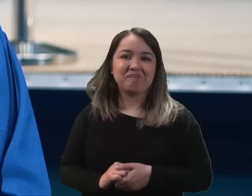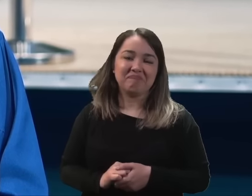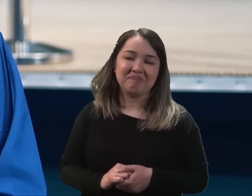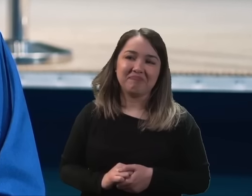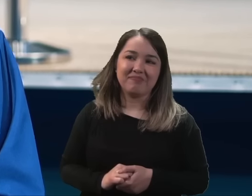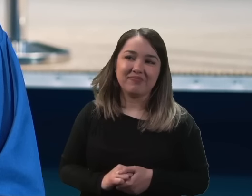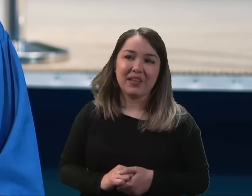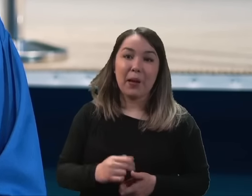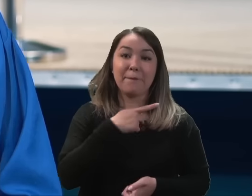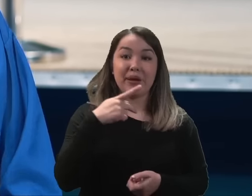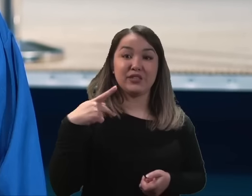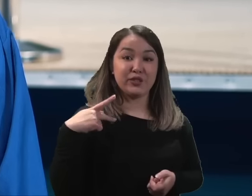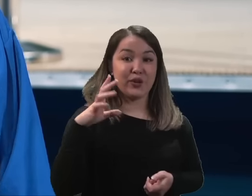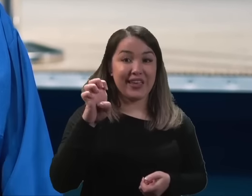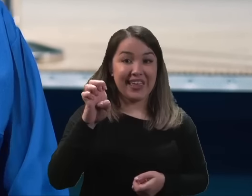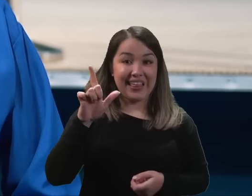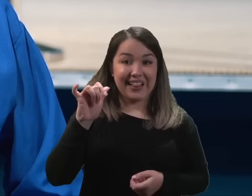pastor Elias